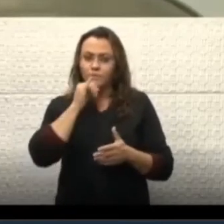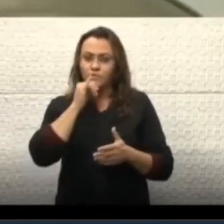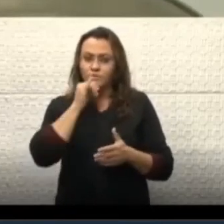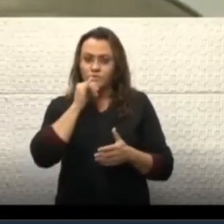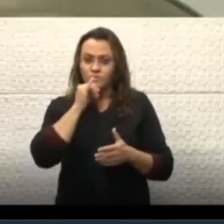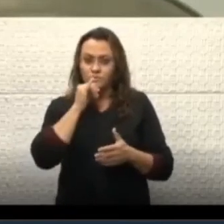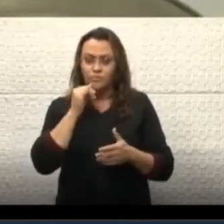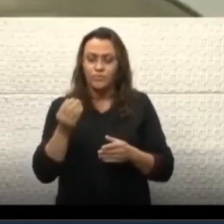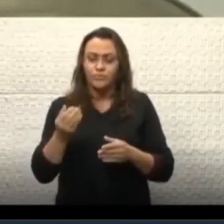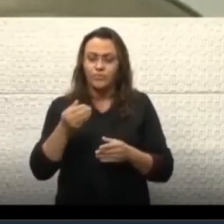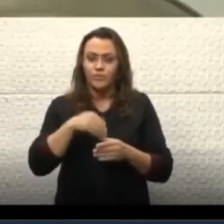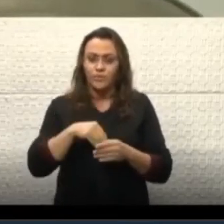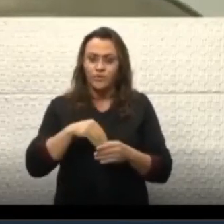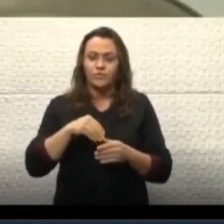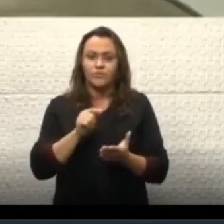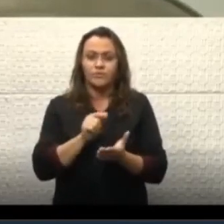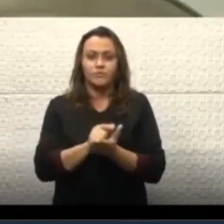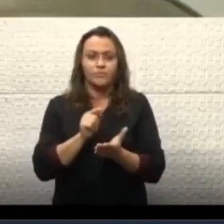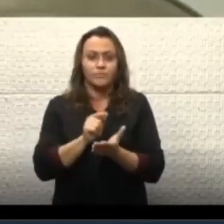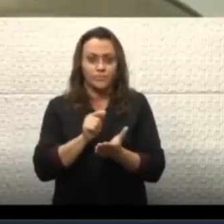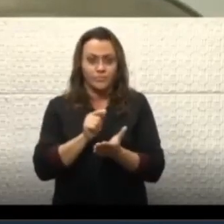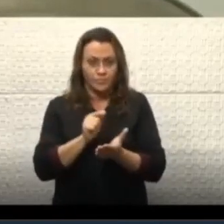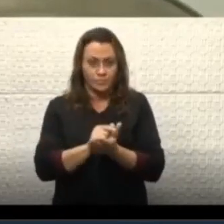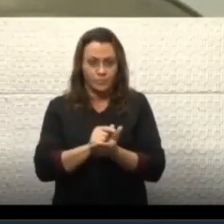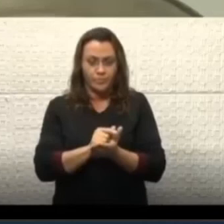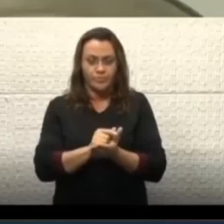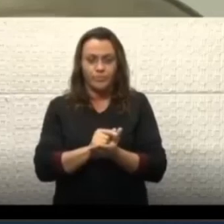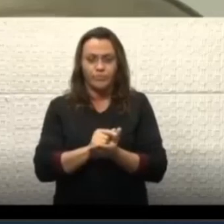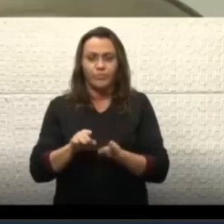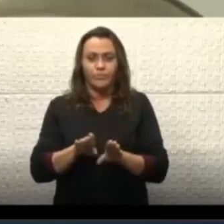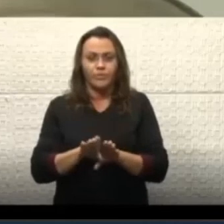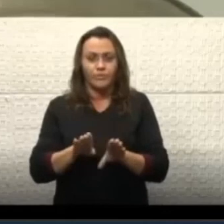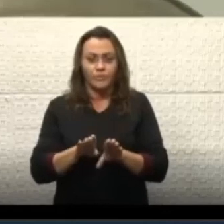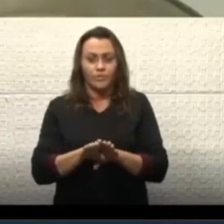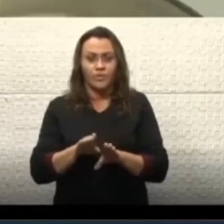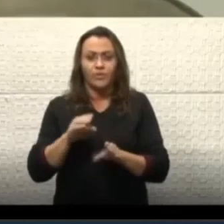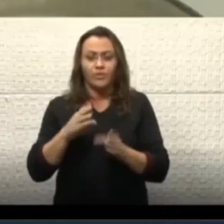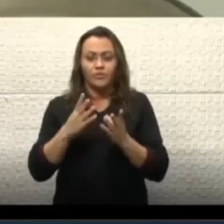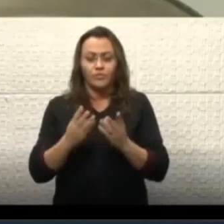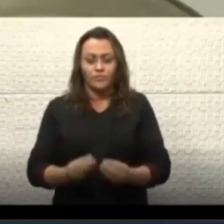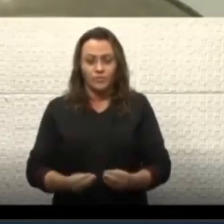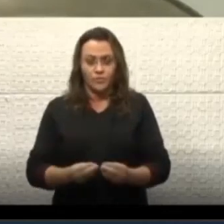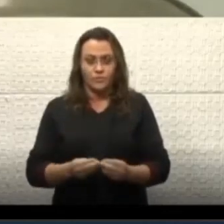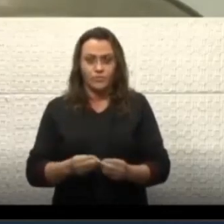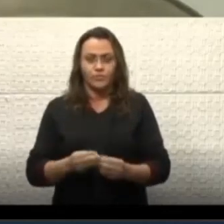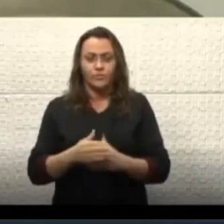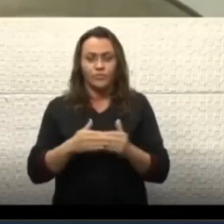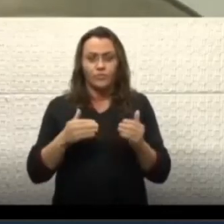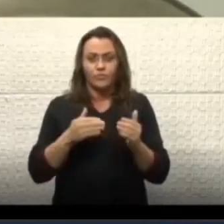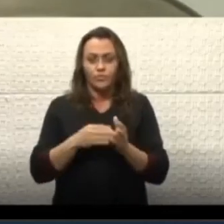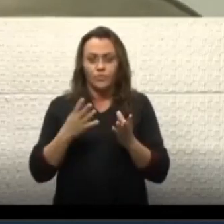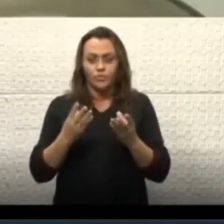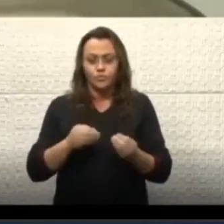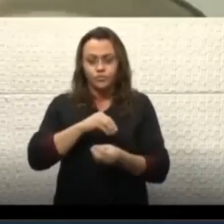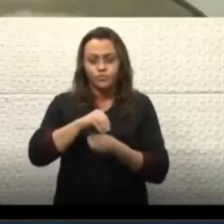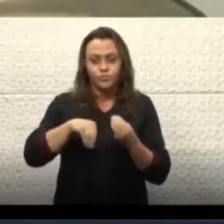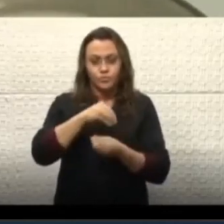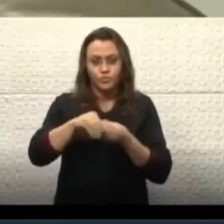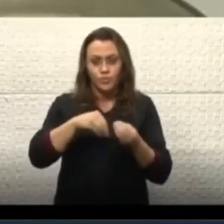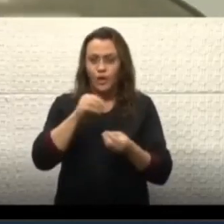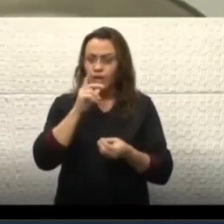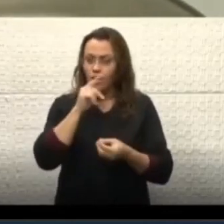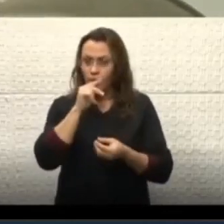papel filtro, porque o amido de milho é muito fino, então ele poderia ficar ali incrustado no papel filtro, não totalmente diluído na água aí, então